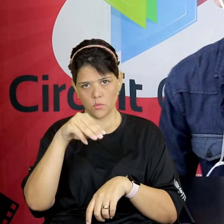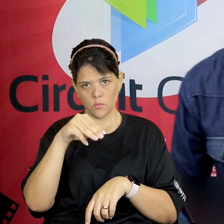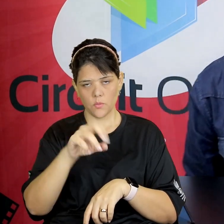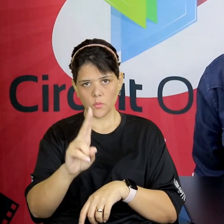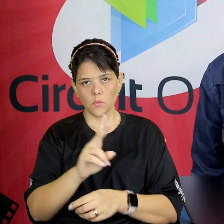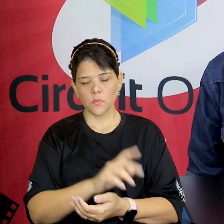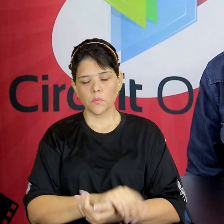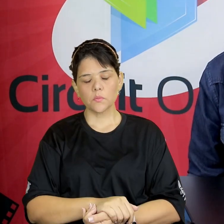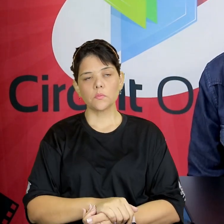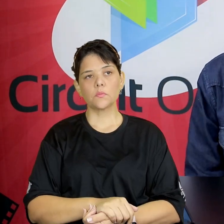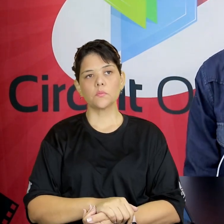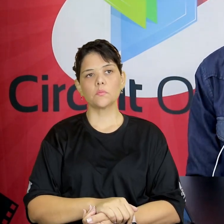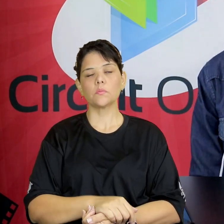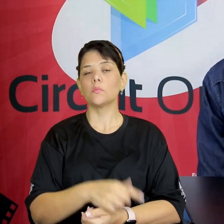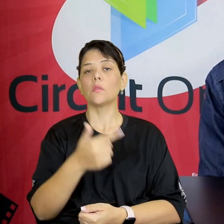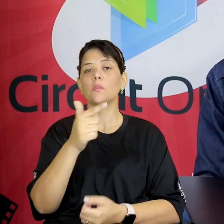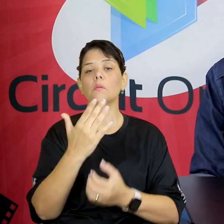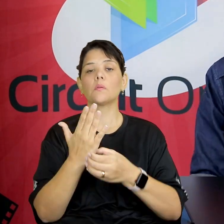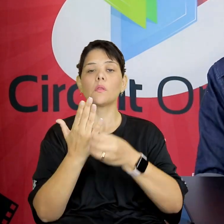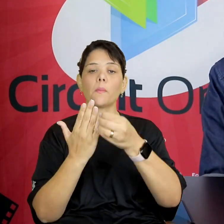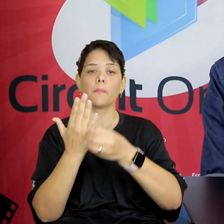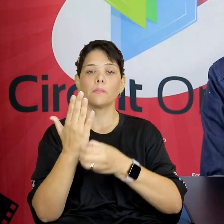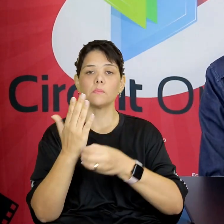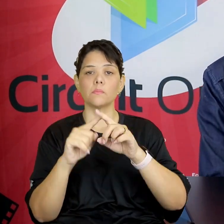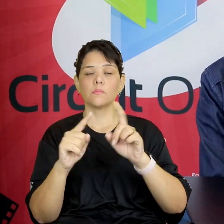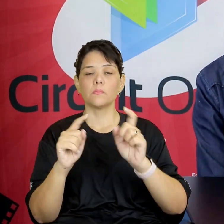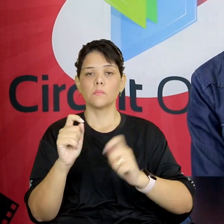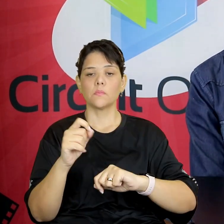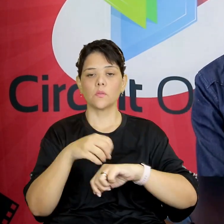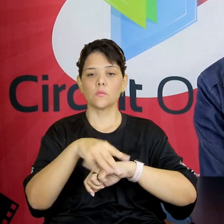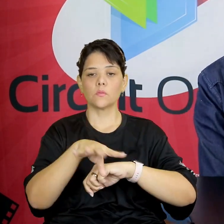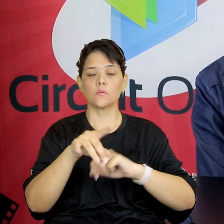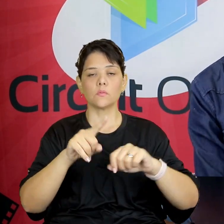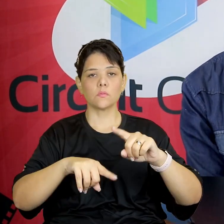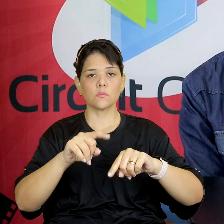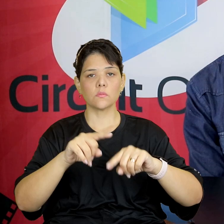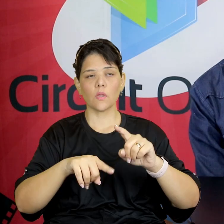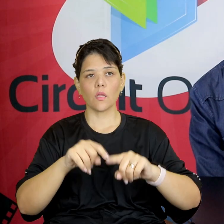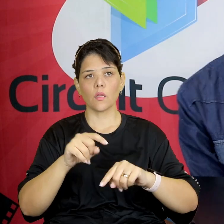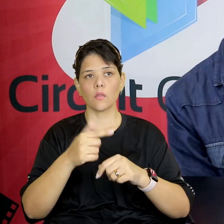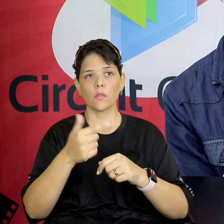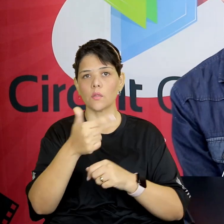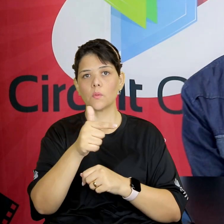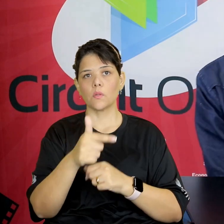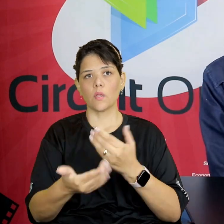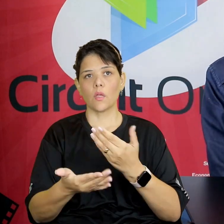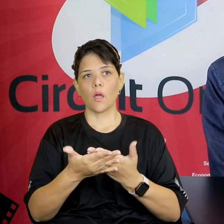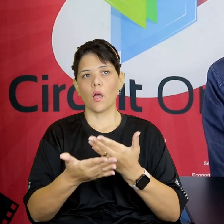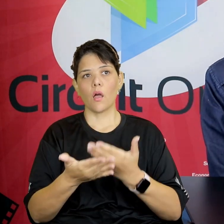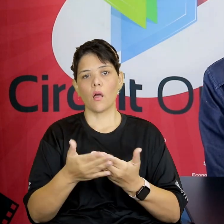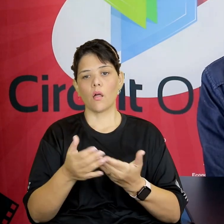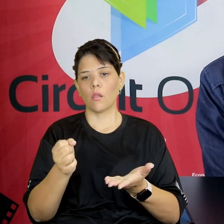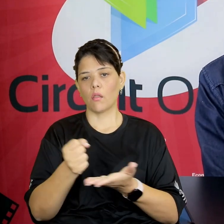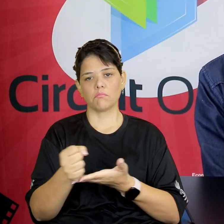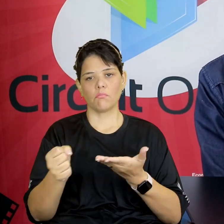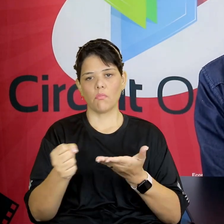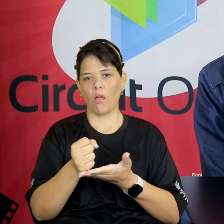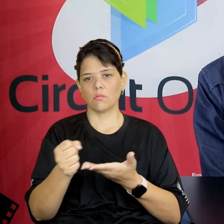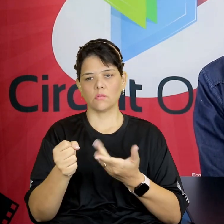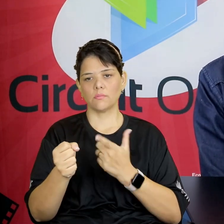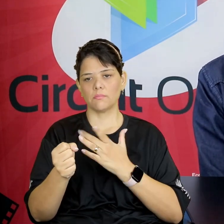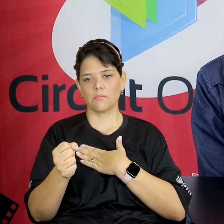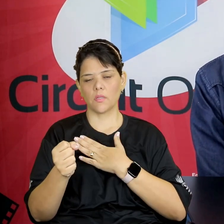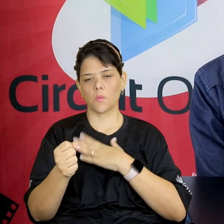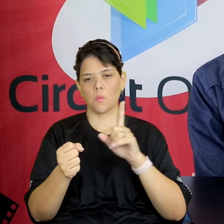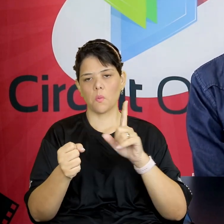Mas, então, não tem apostila, mas eu posso passar os slides para vocês, mas já adiantando que não é uma aula baseada em slide, porque